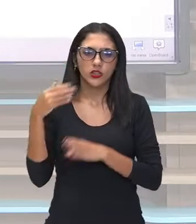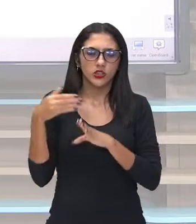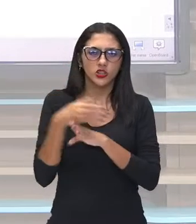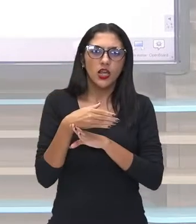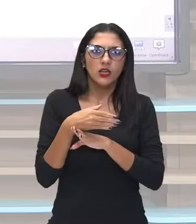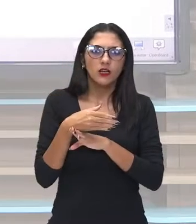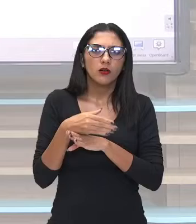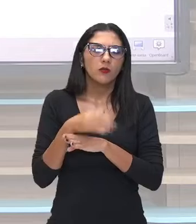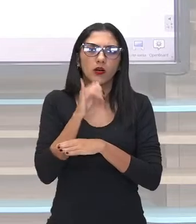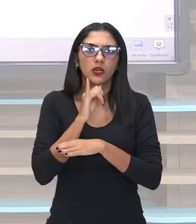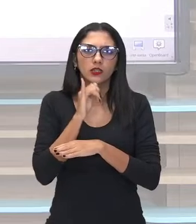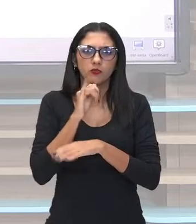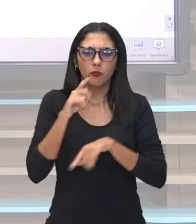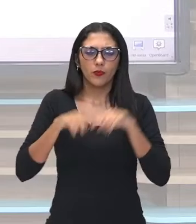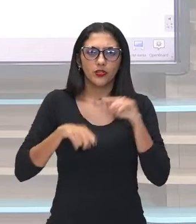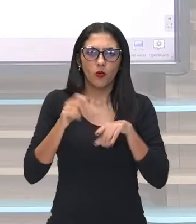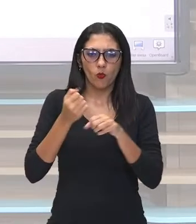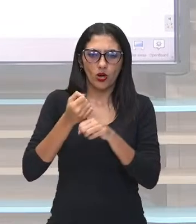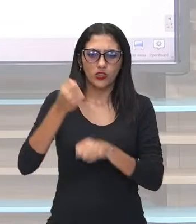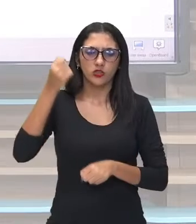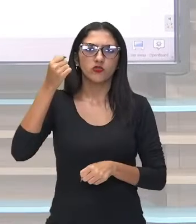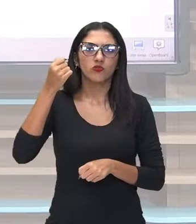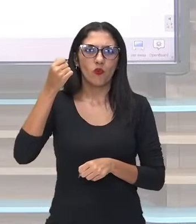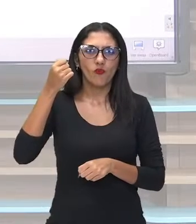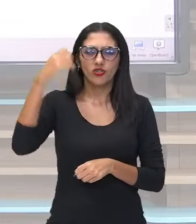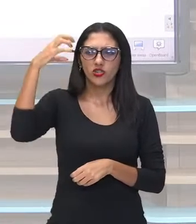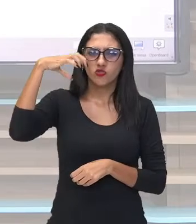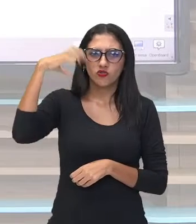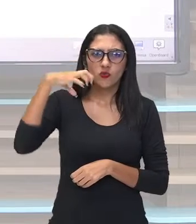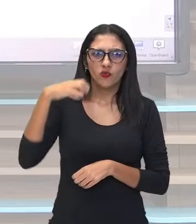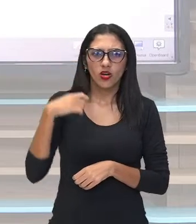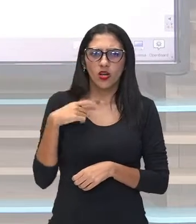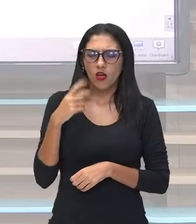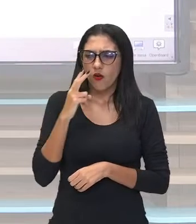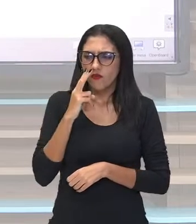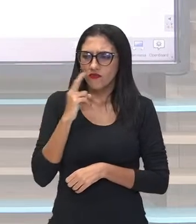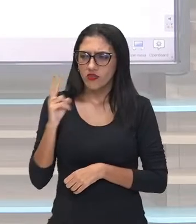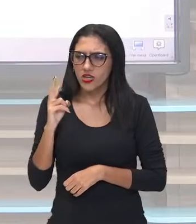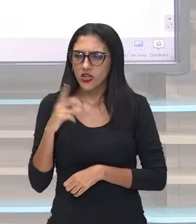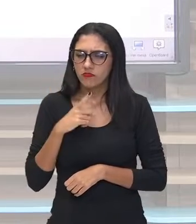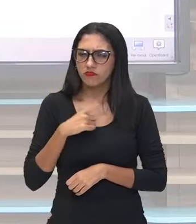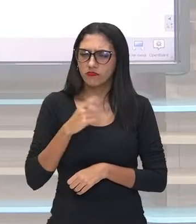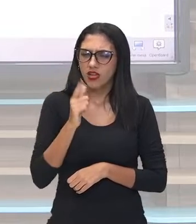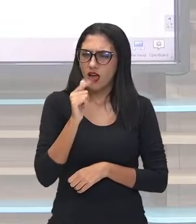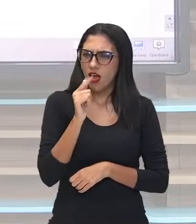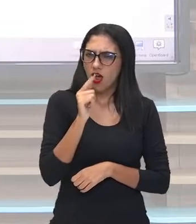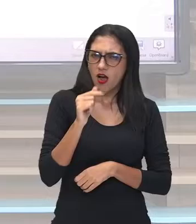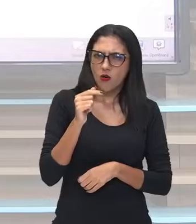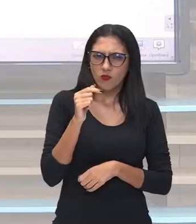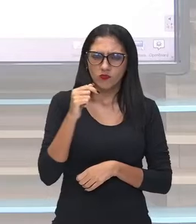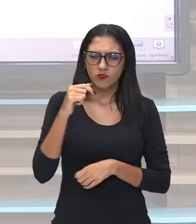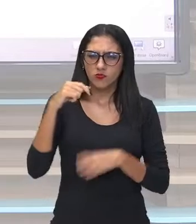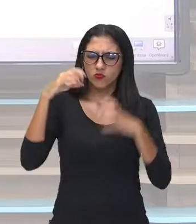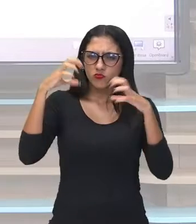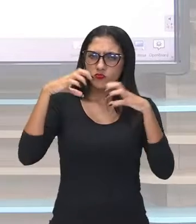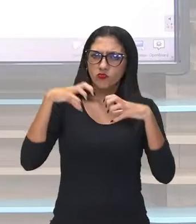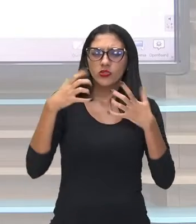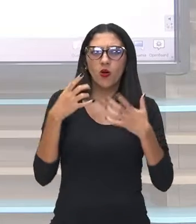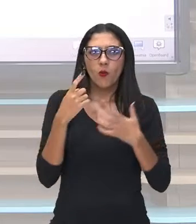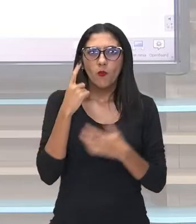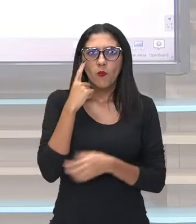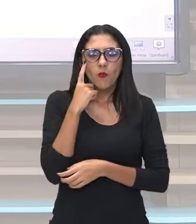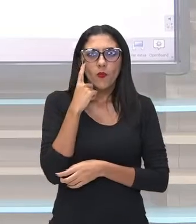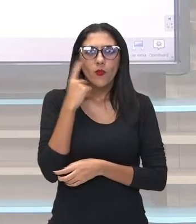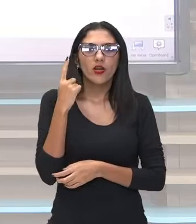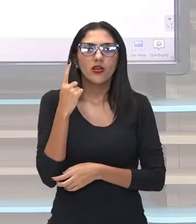pensar? Né? Ele chega com guarda-chuva, eu noto que tem alguns pinguinhos, assim, e eu vou deduzir. O